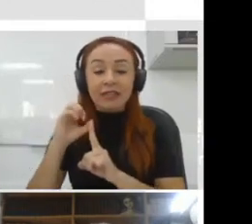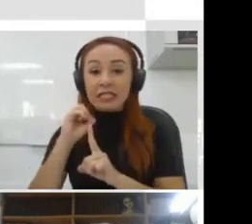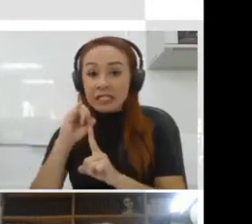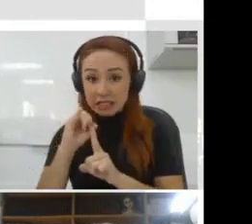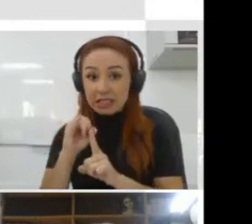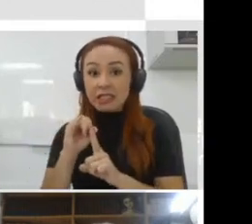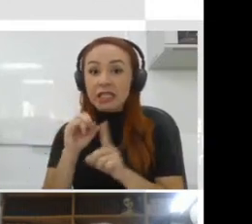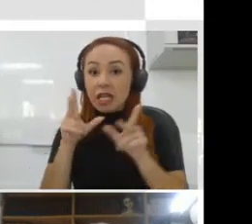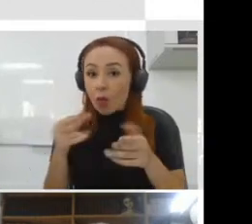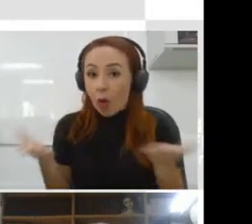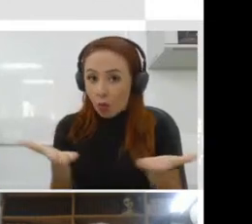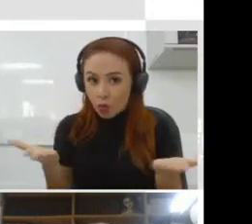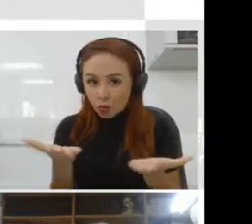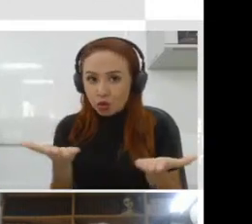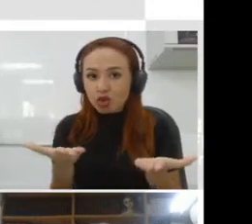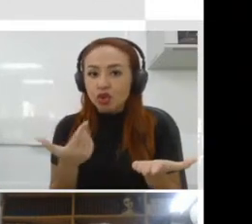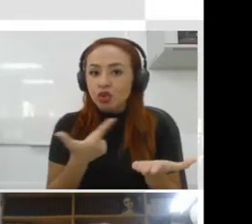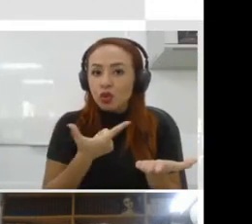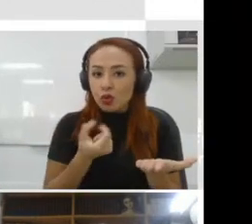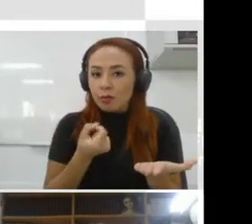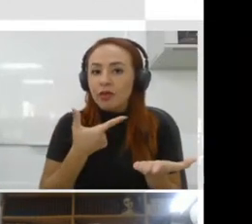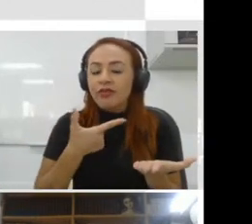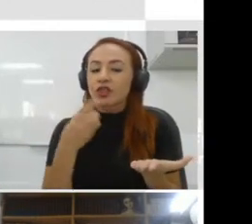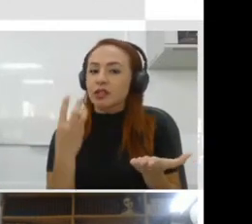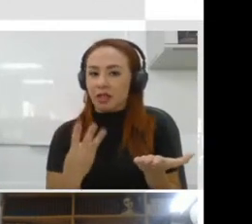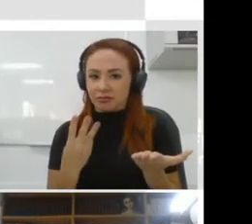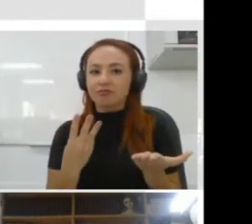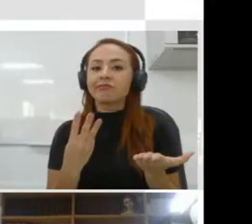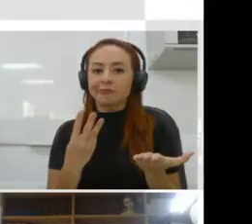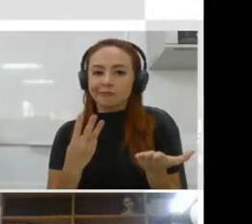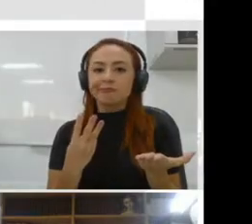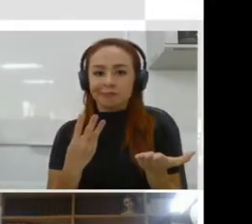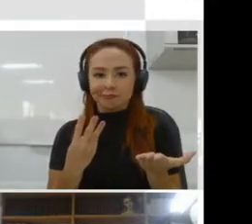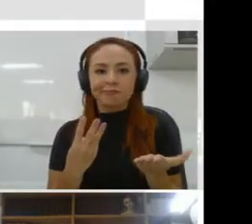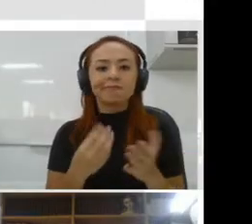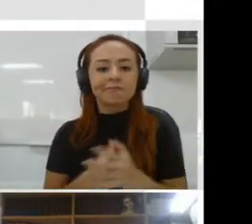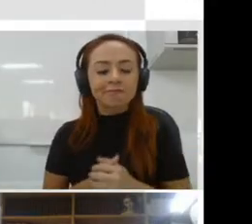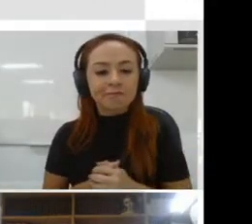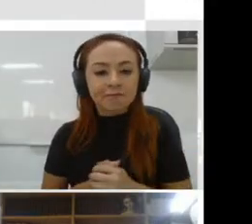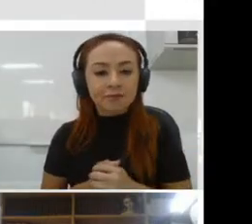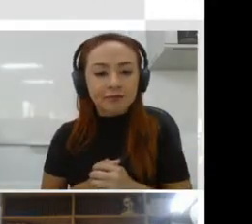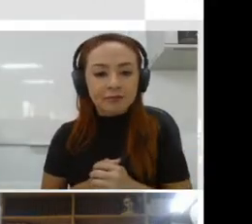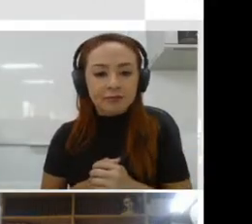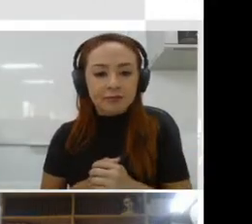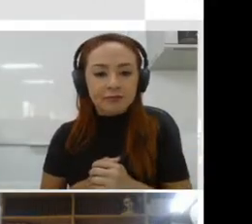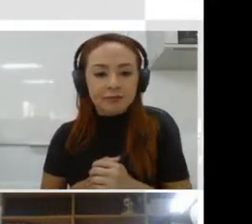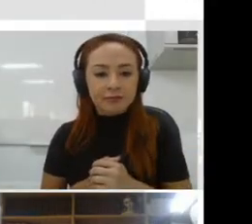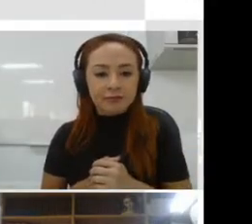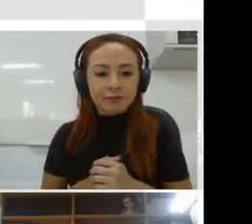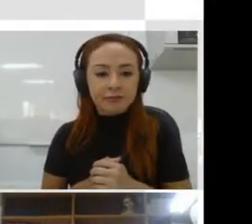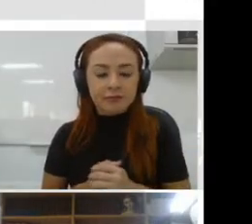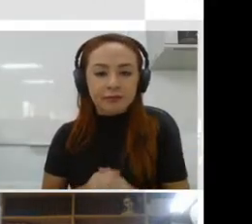2023, né? Mesma coisa aqui. Muito bem. O que dizem o